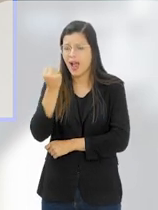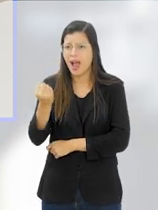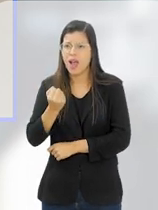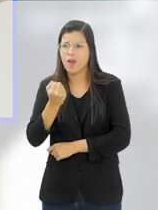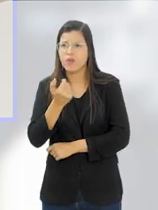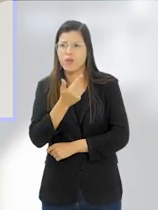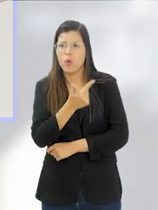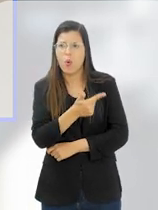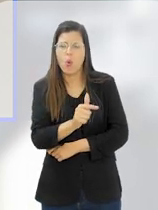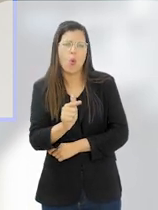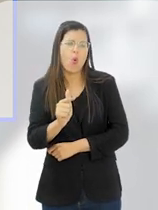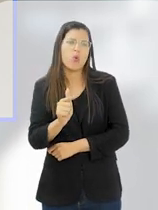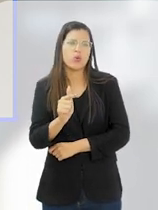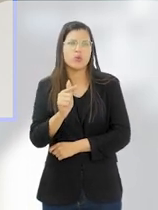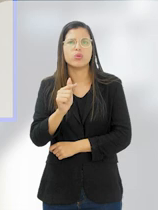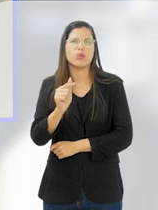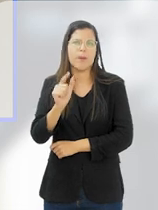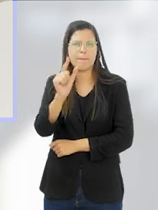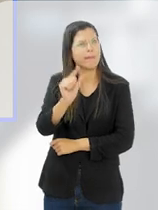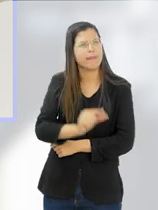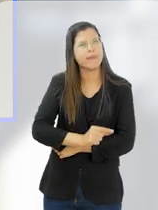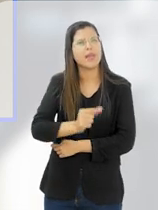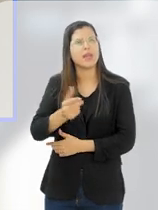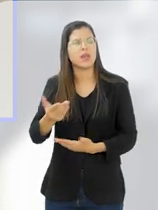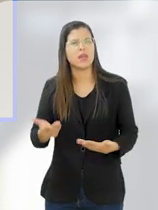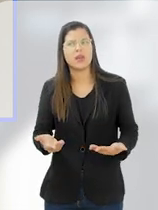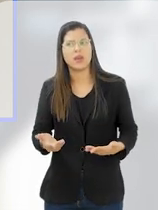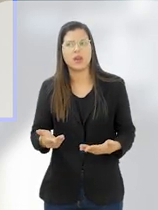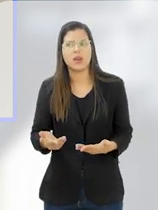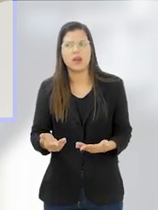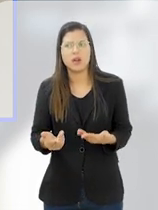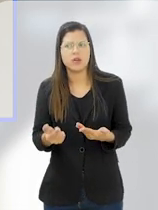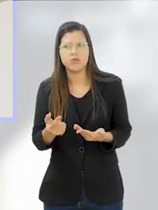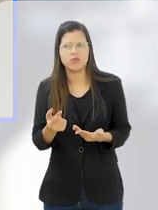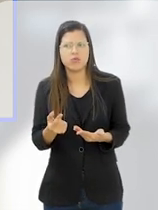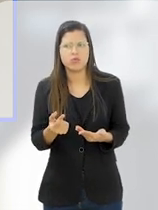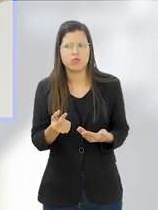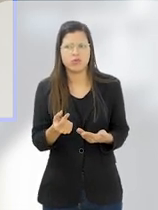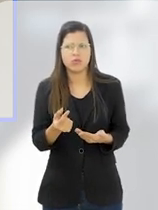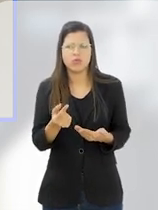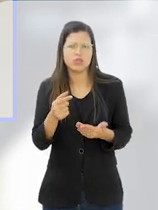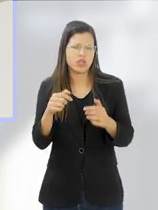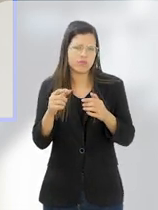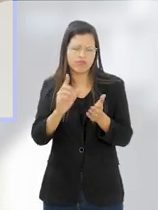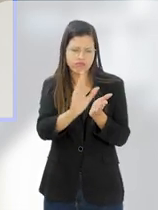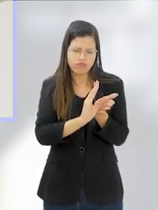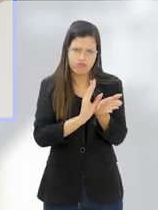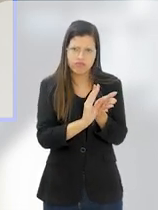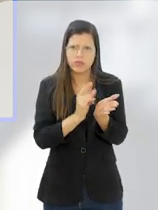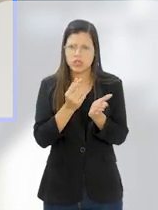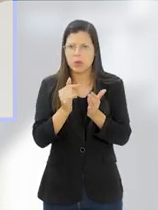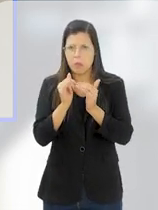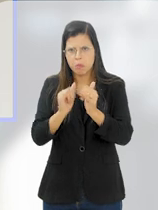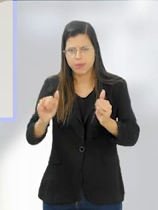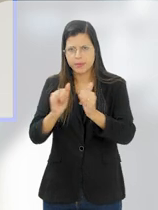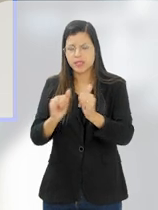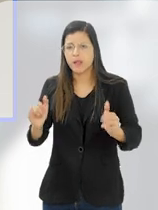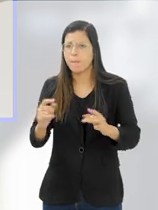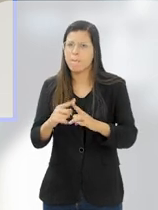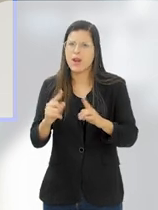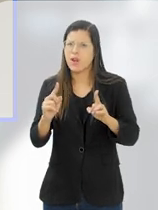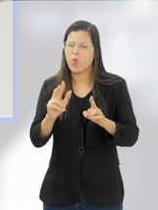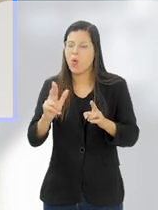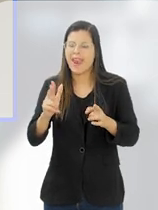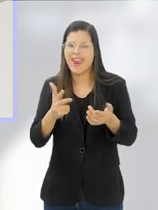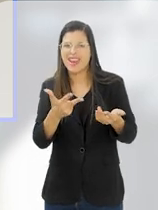vão expor um pouco mais os filhos, mas que, enfim, acabam recebendo por publicidade, mas que